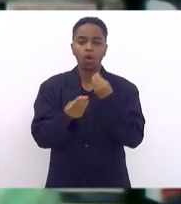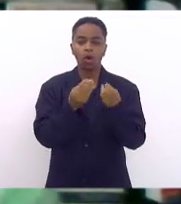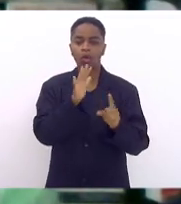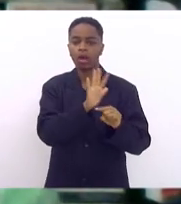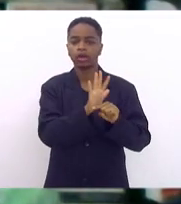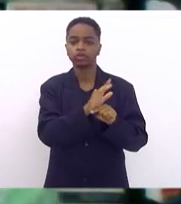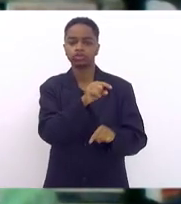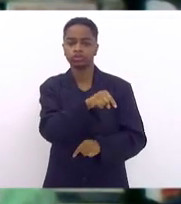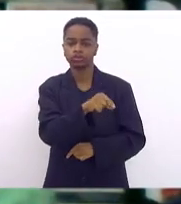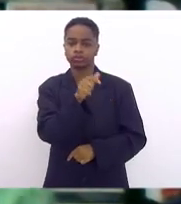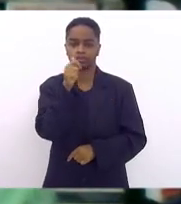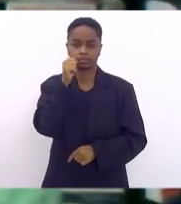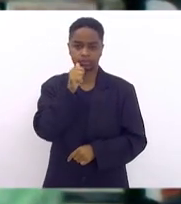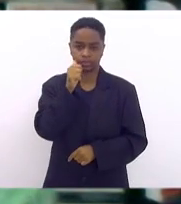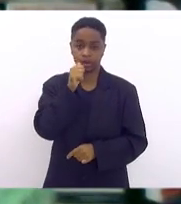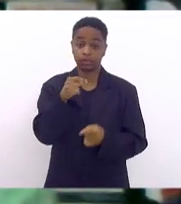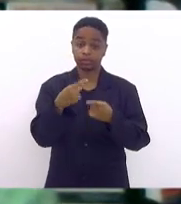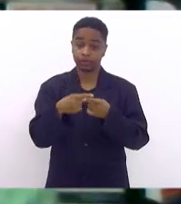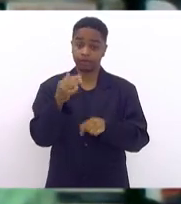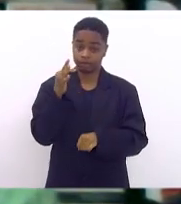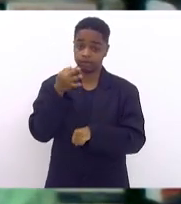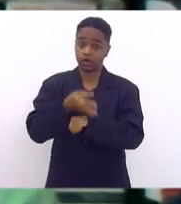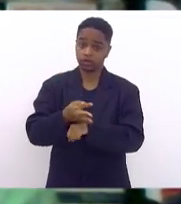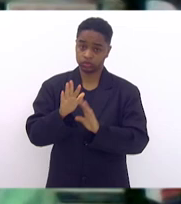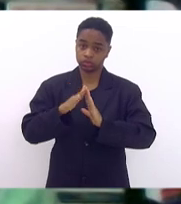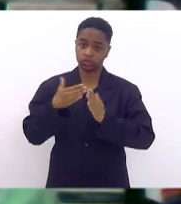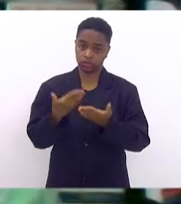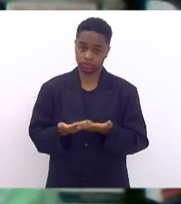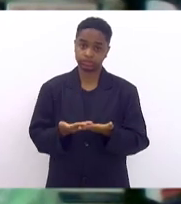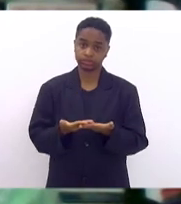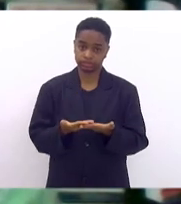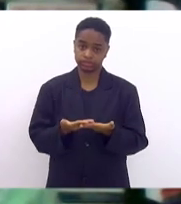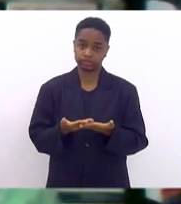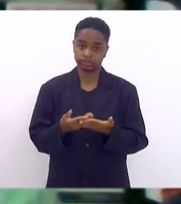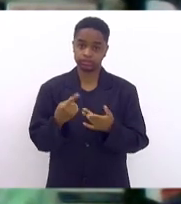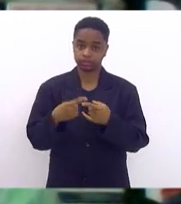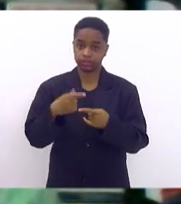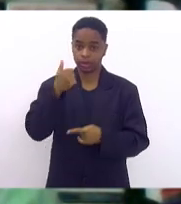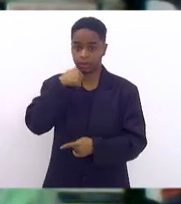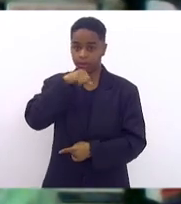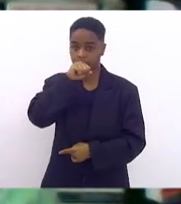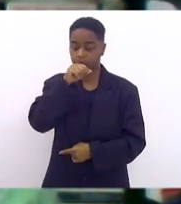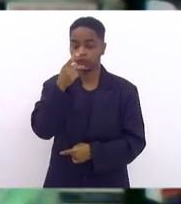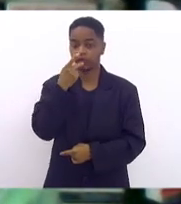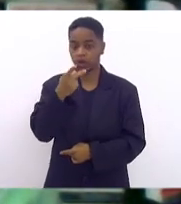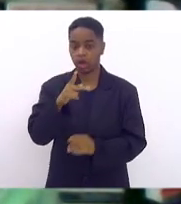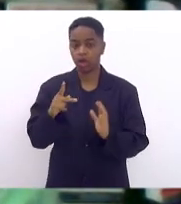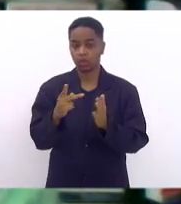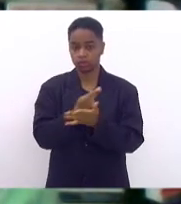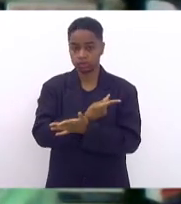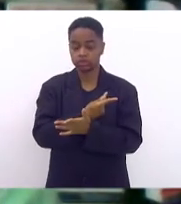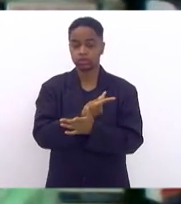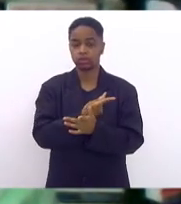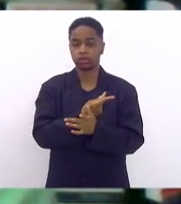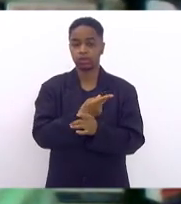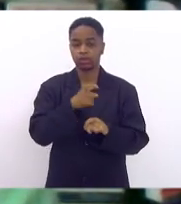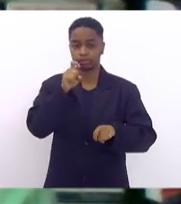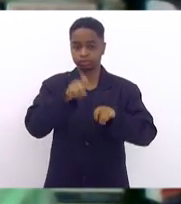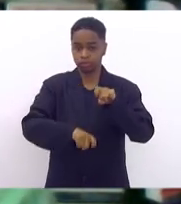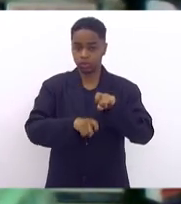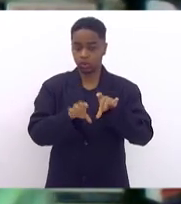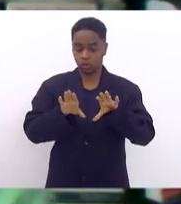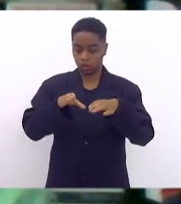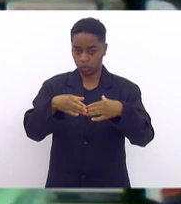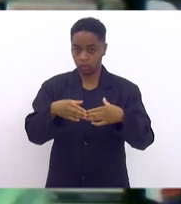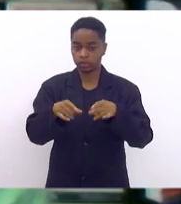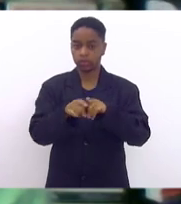menina. Porque ela está faltando na escola, justamente, né? A mãe dela veio falar que ela sofreu um abuso coletivo, foi